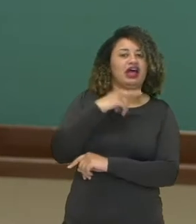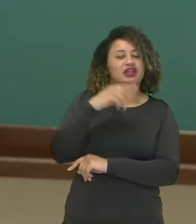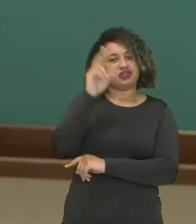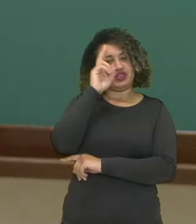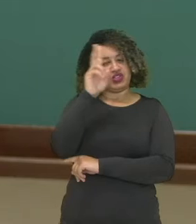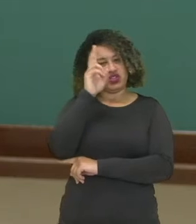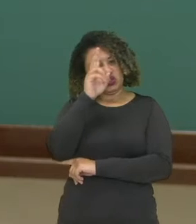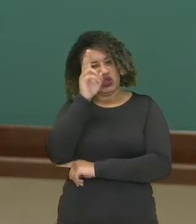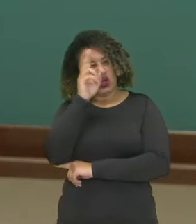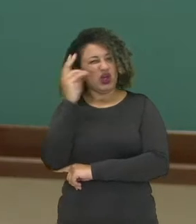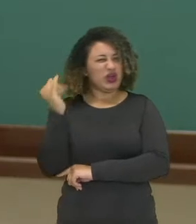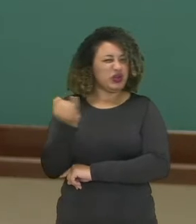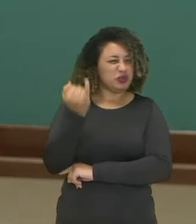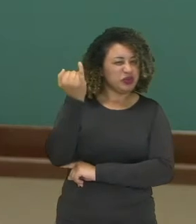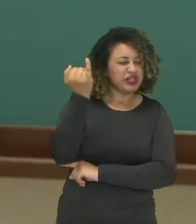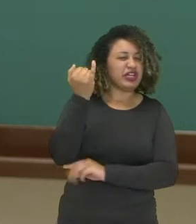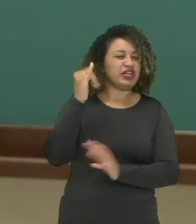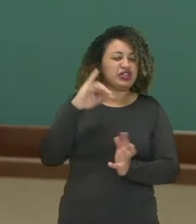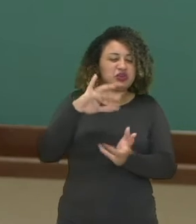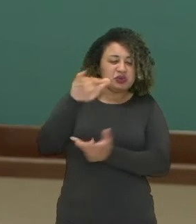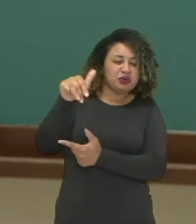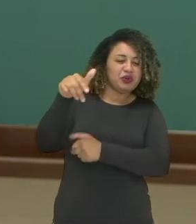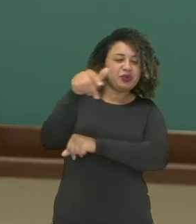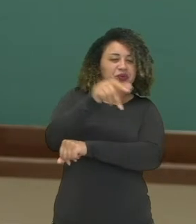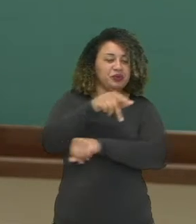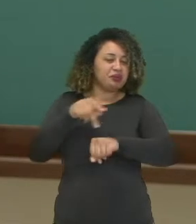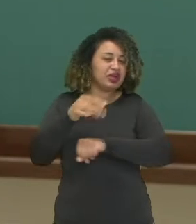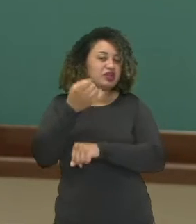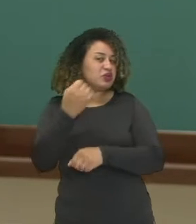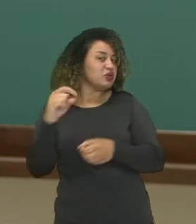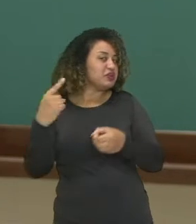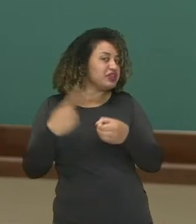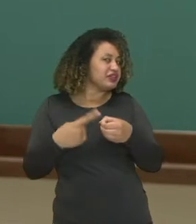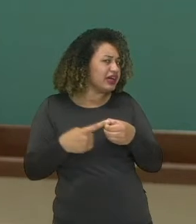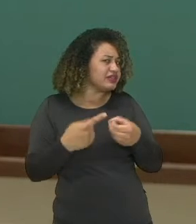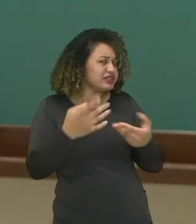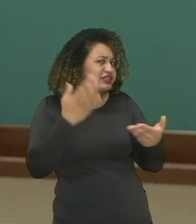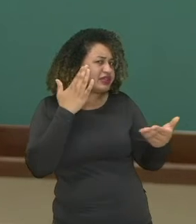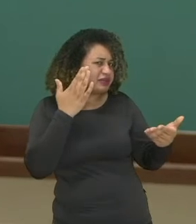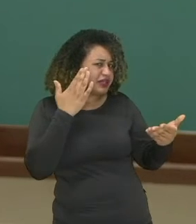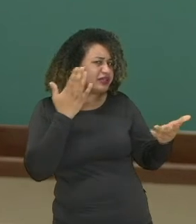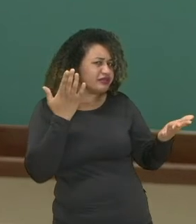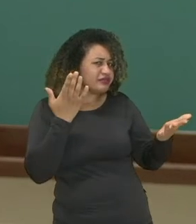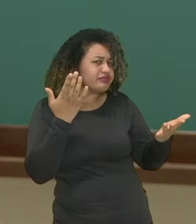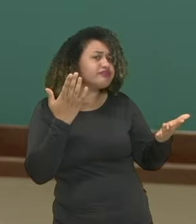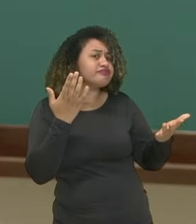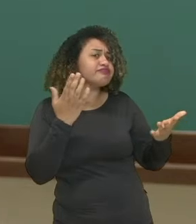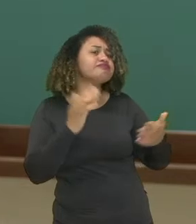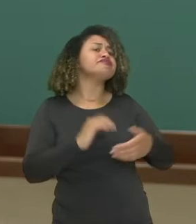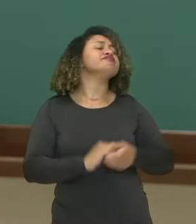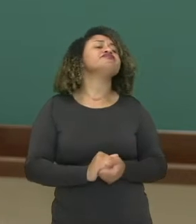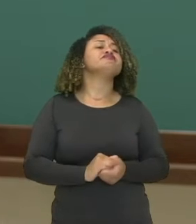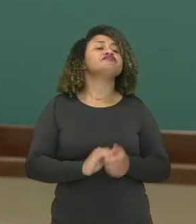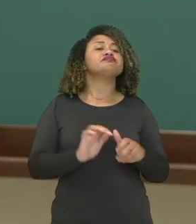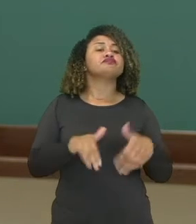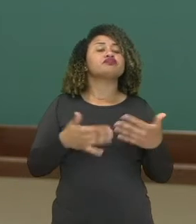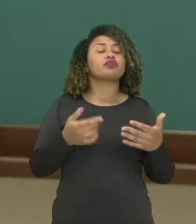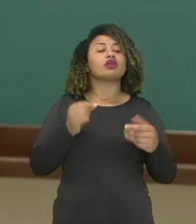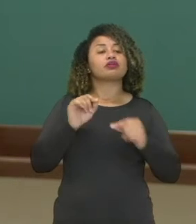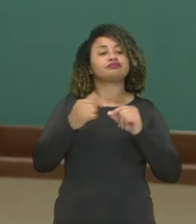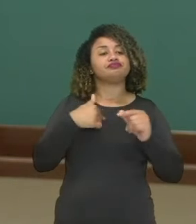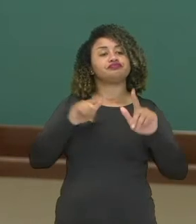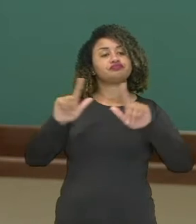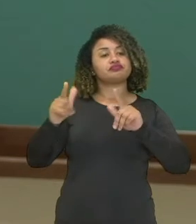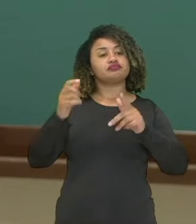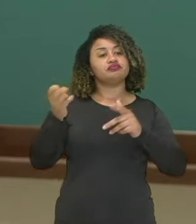no mundo, no país ou na cidade? Já pensaram? Bueno, bom, observe